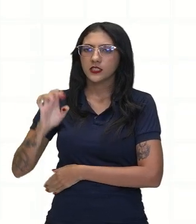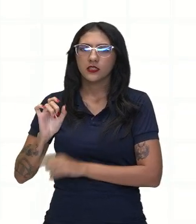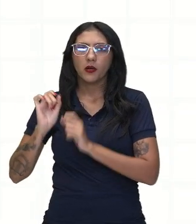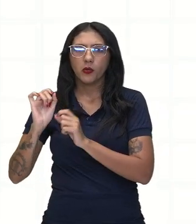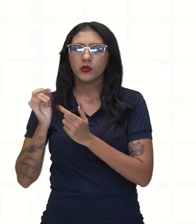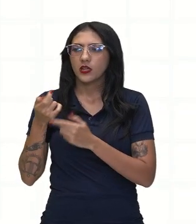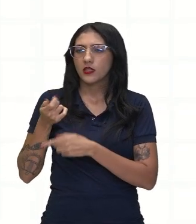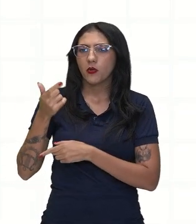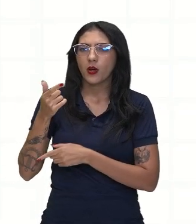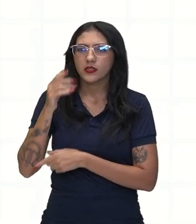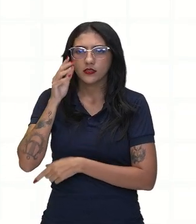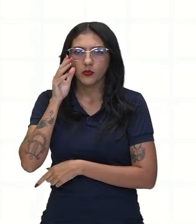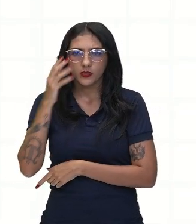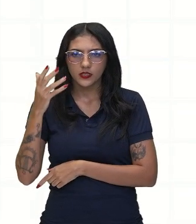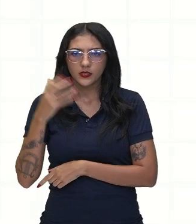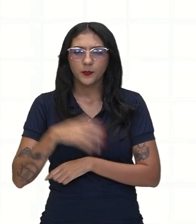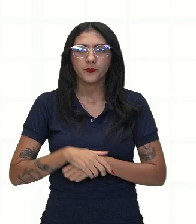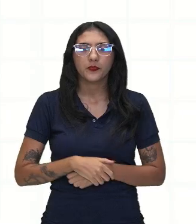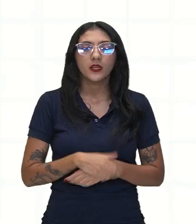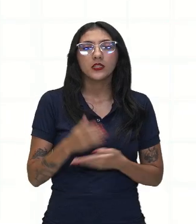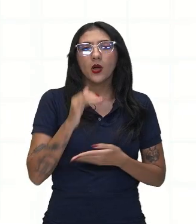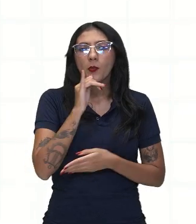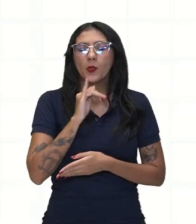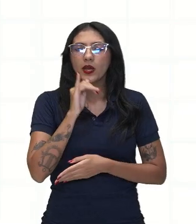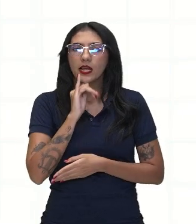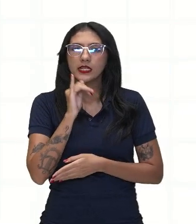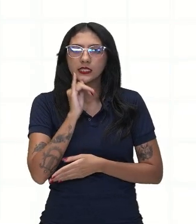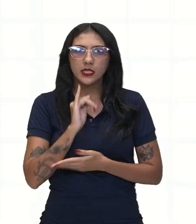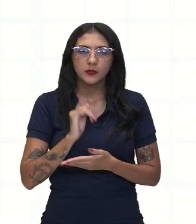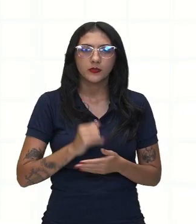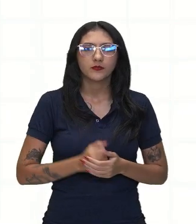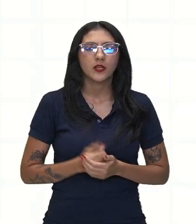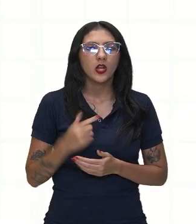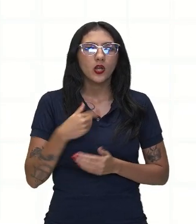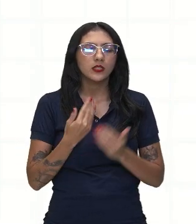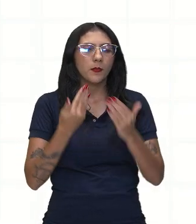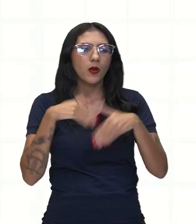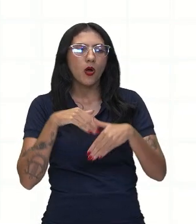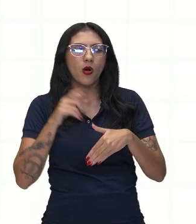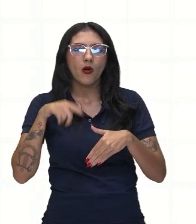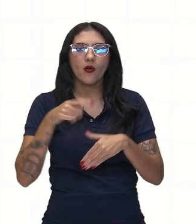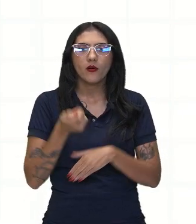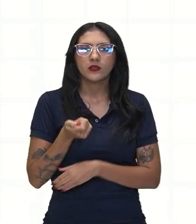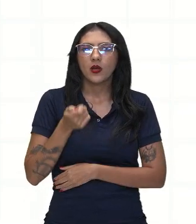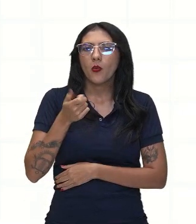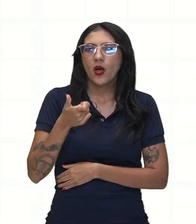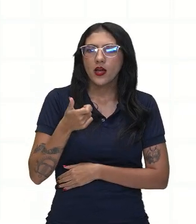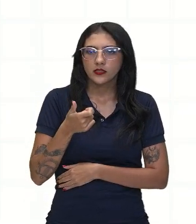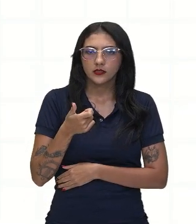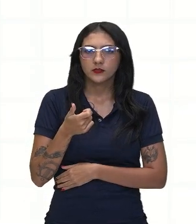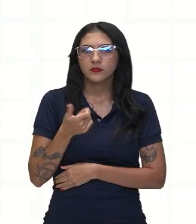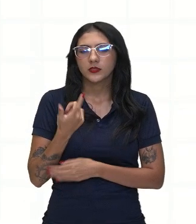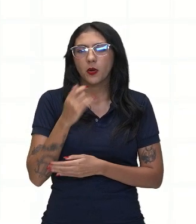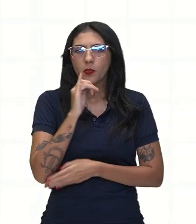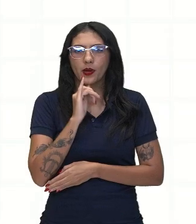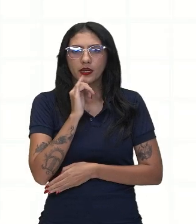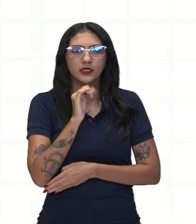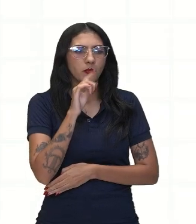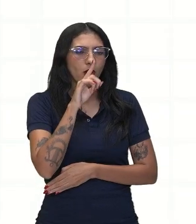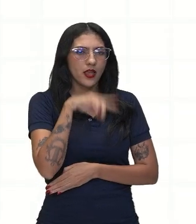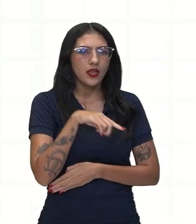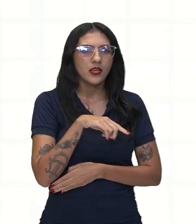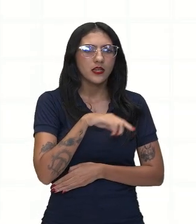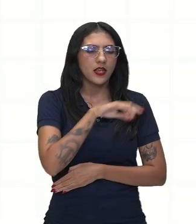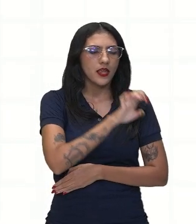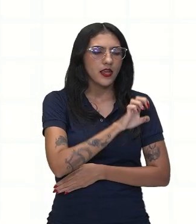próximo. Então, a nossa avaliação está iminente, porque está próxima. E ele é eminente, ou seja, né, é